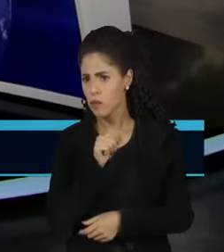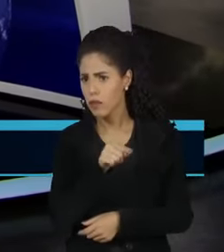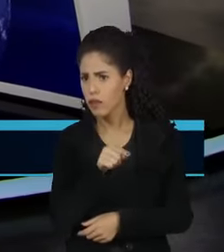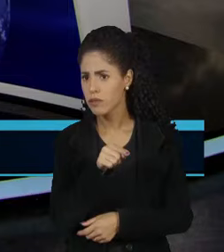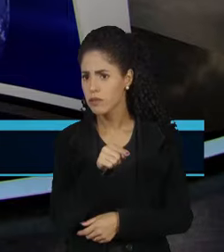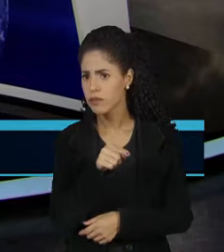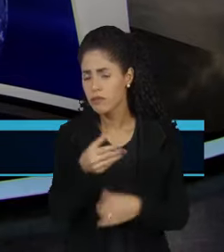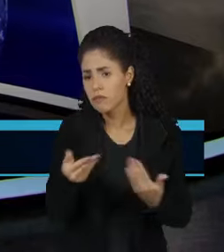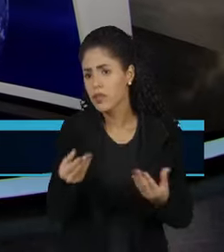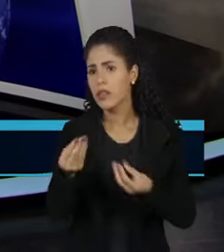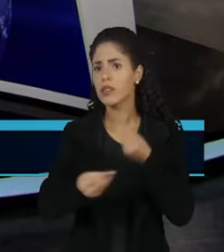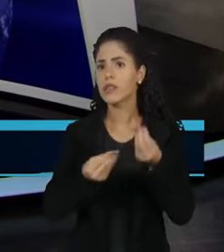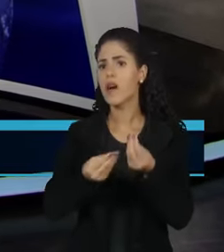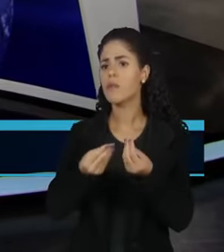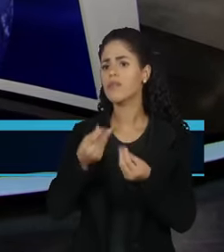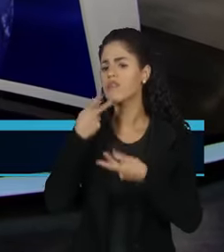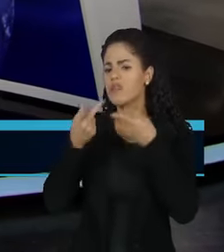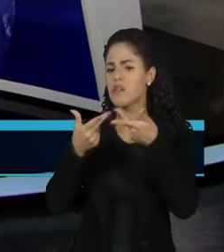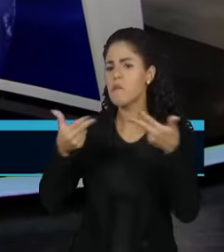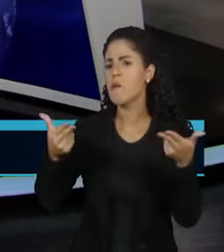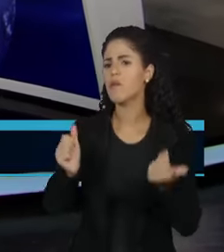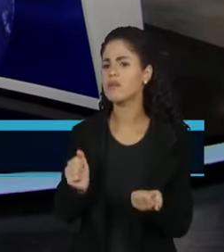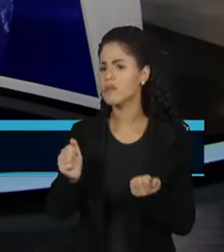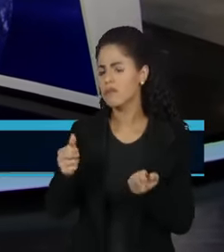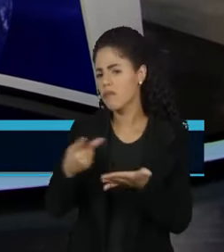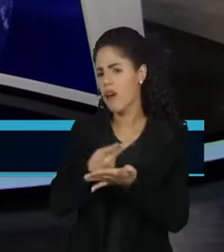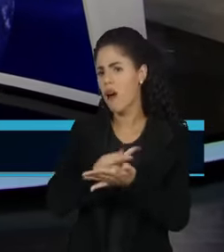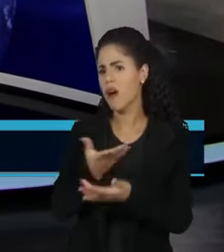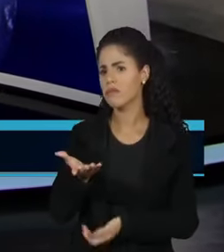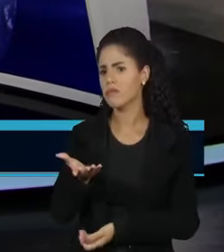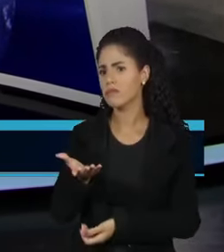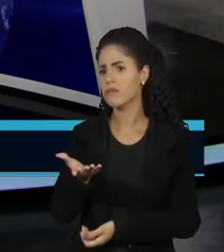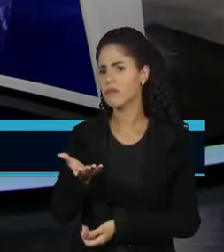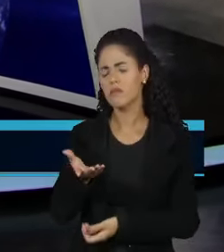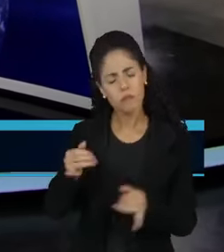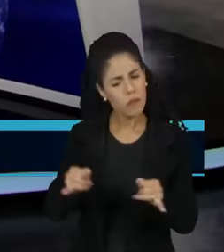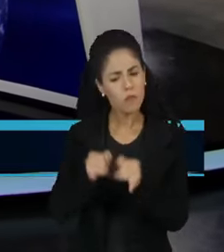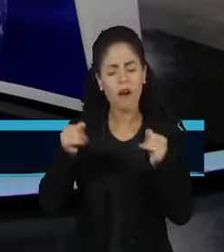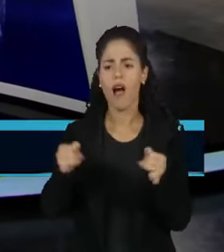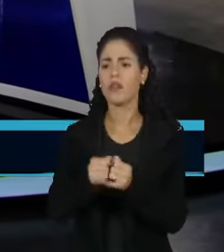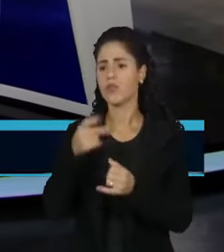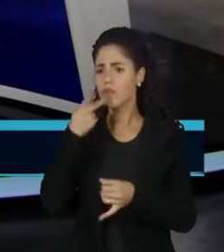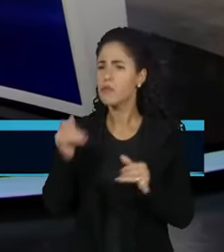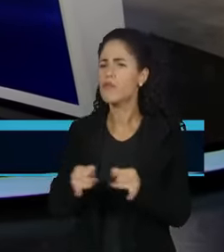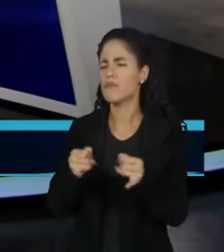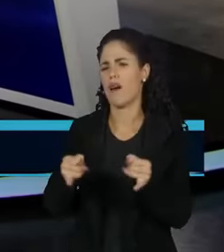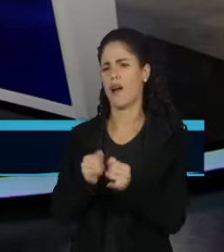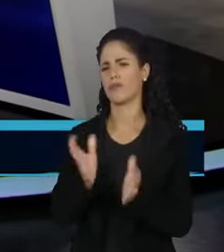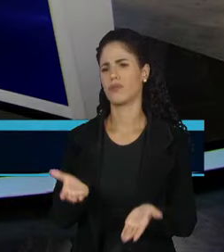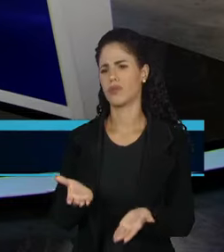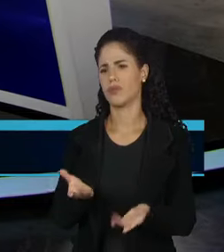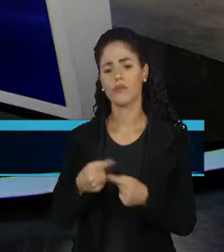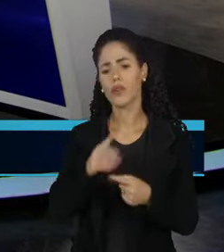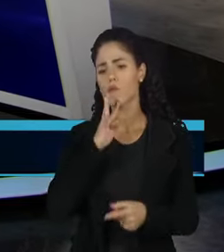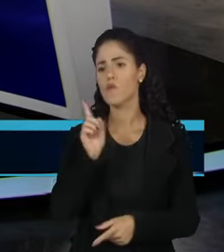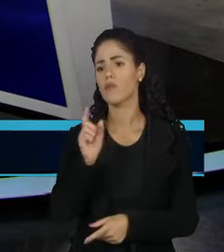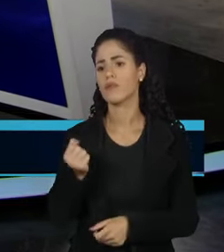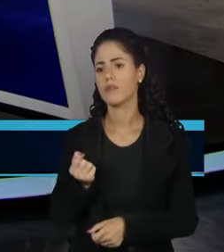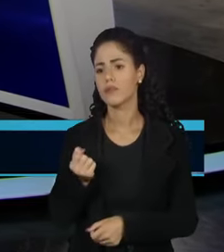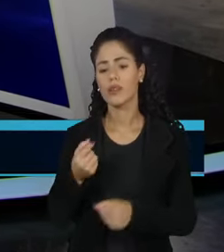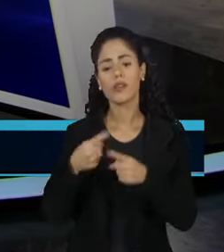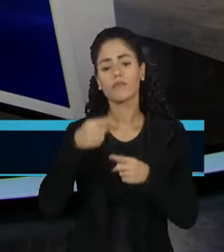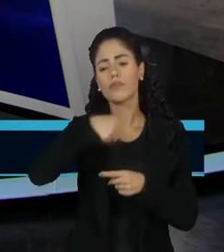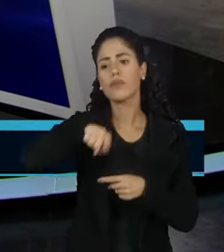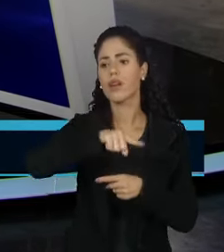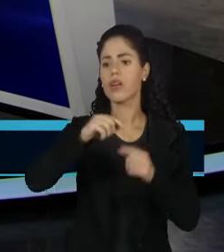falando está falando porque tem boca, como dizia antigamente, né? Ele está falando uma enorme bobagem. Por quê? Porque a questão que se coloca é a